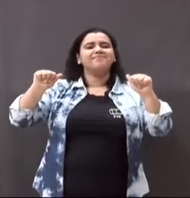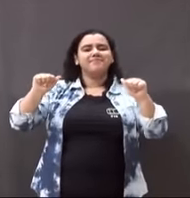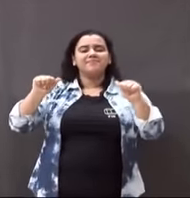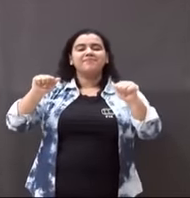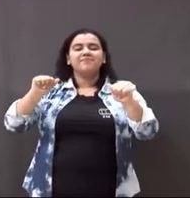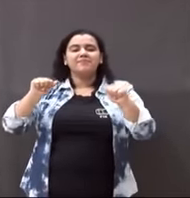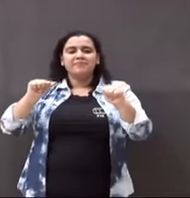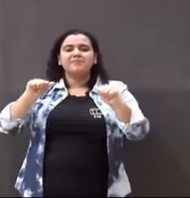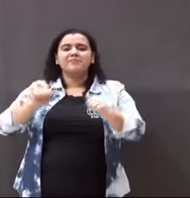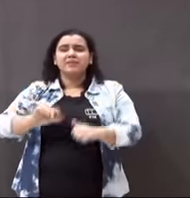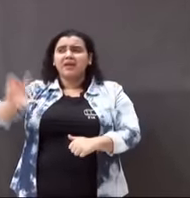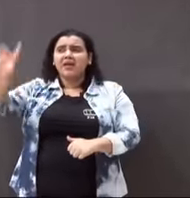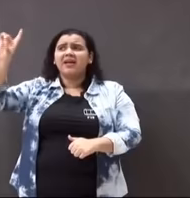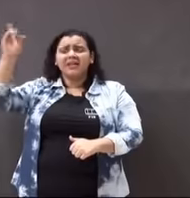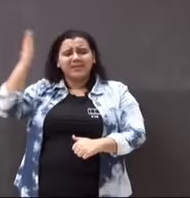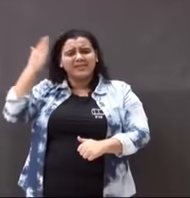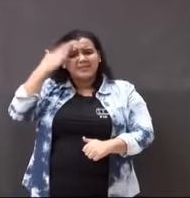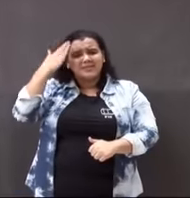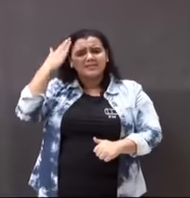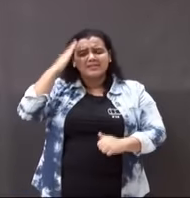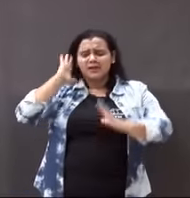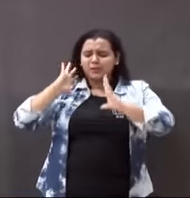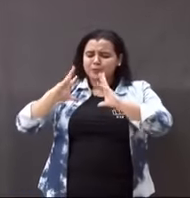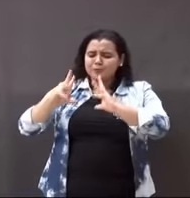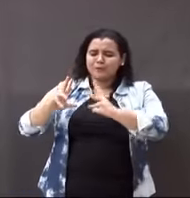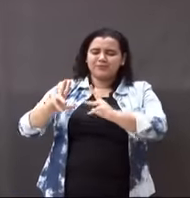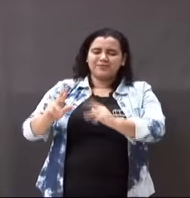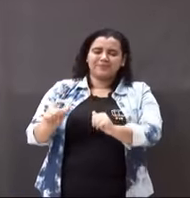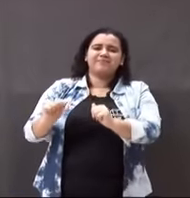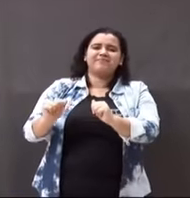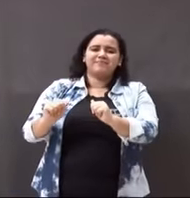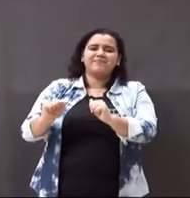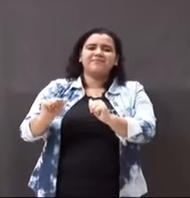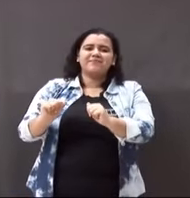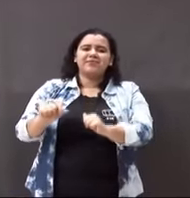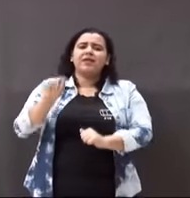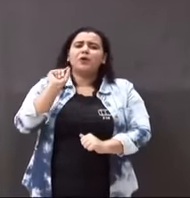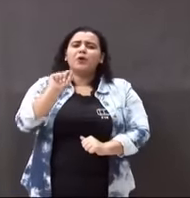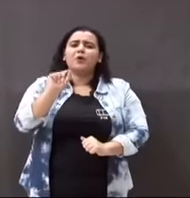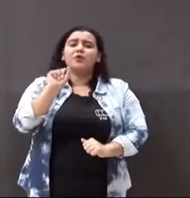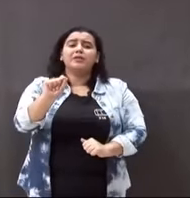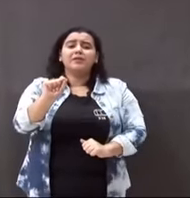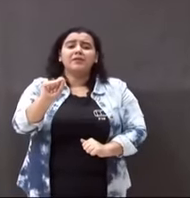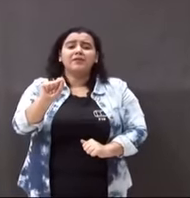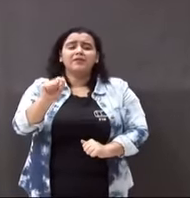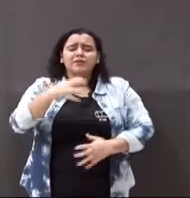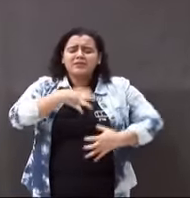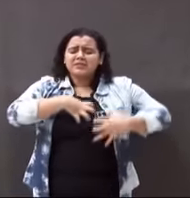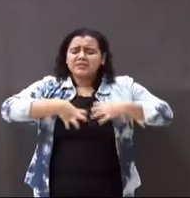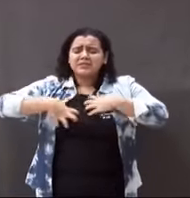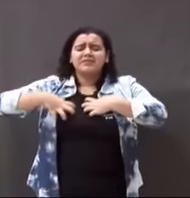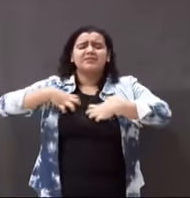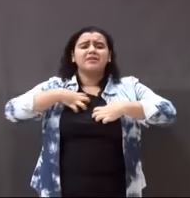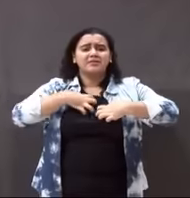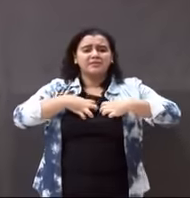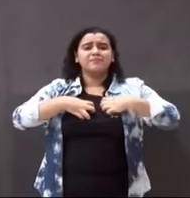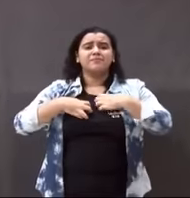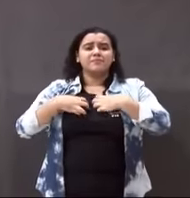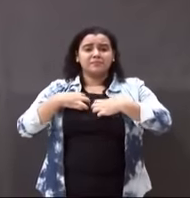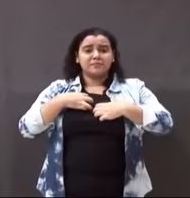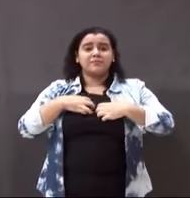Ele sabe de tudo. Vem, filho, corre! Que você tá passando,